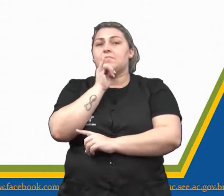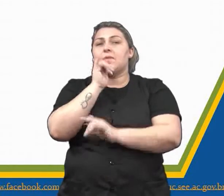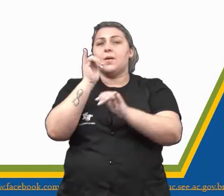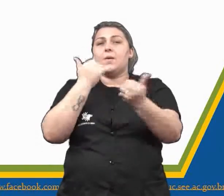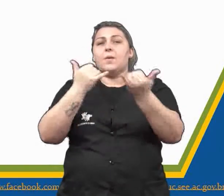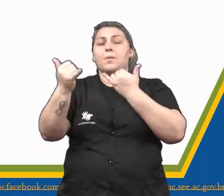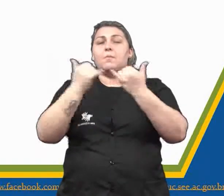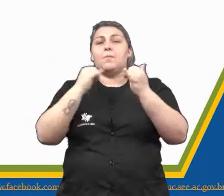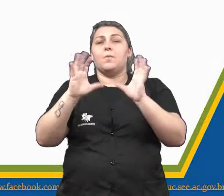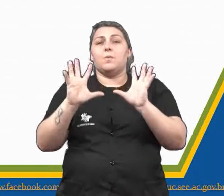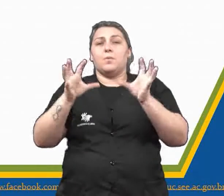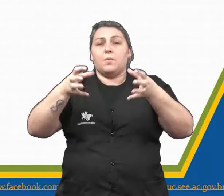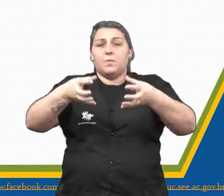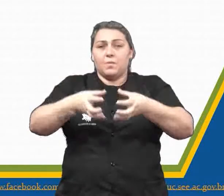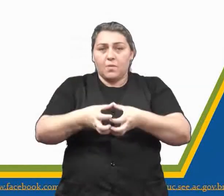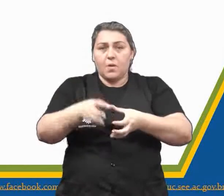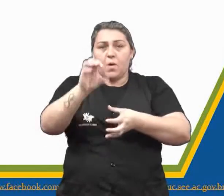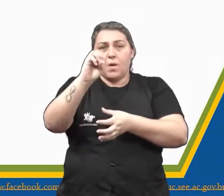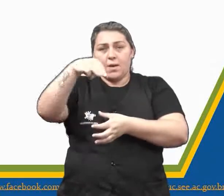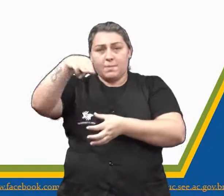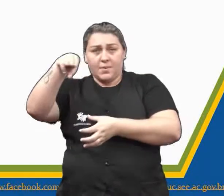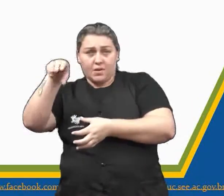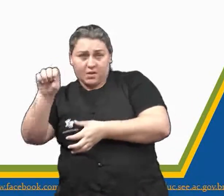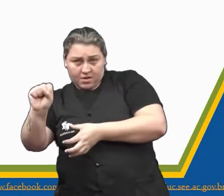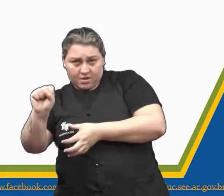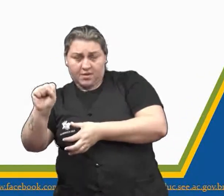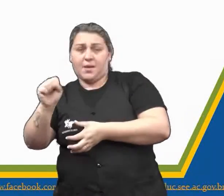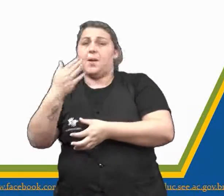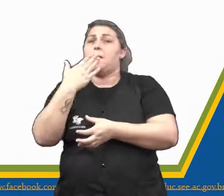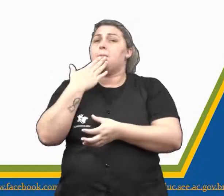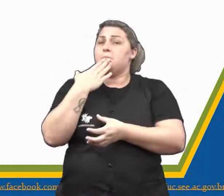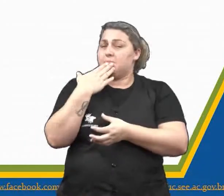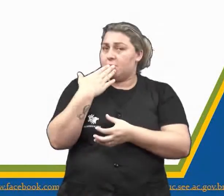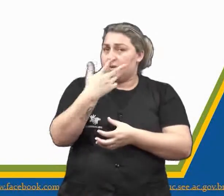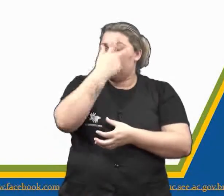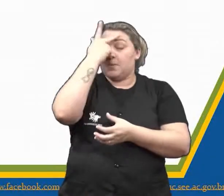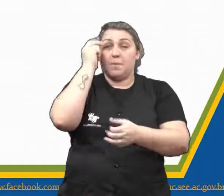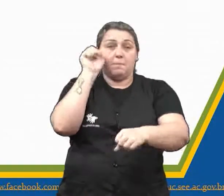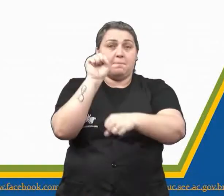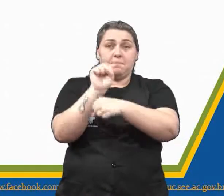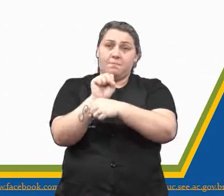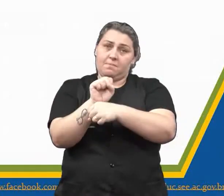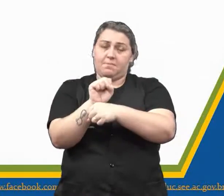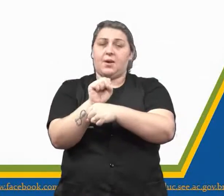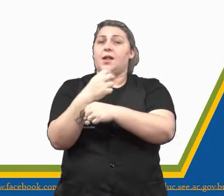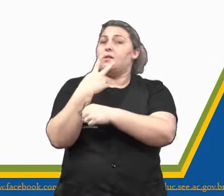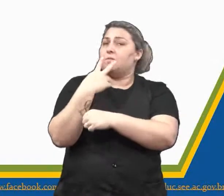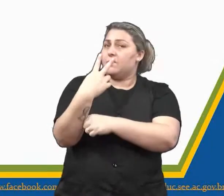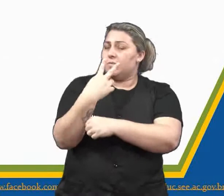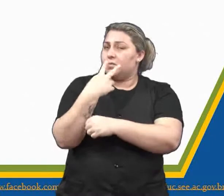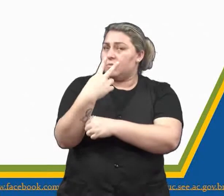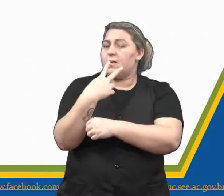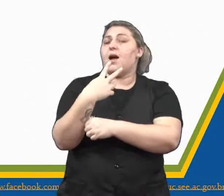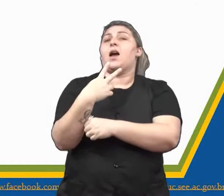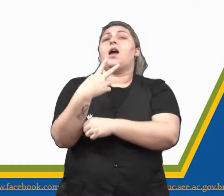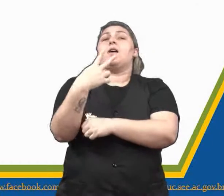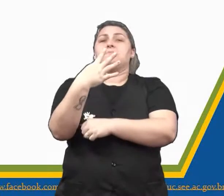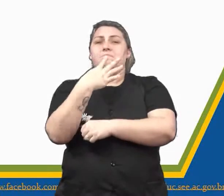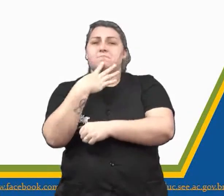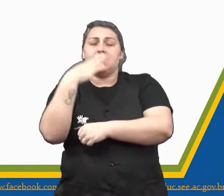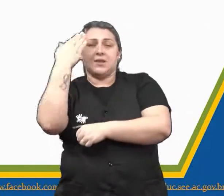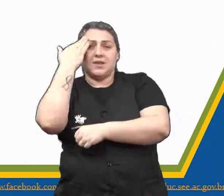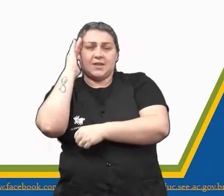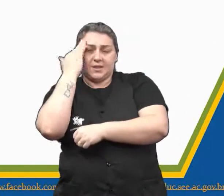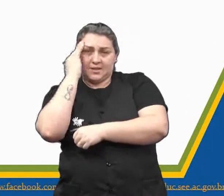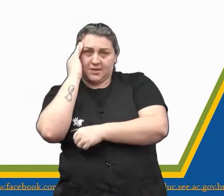do Ministério da Saúde. Essa propaganda está fazendo um apelo para a questão do fumo, né? Para que as pessoas reconheçam, entendam o quanto